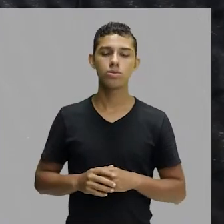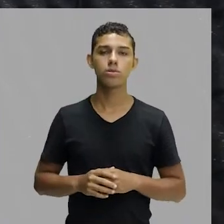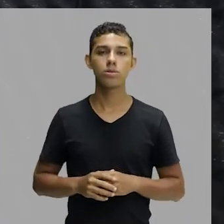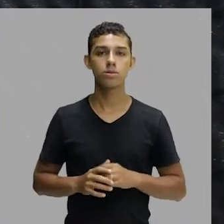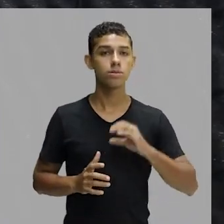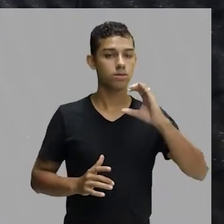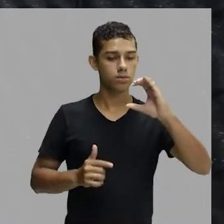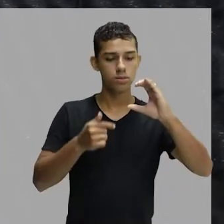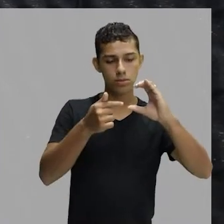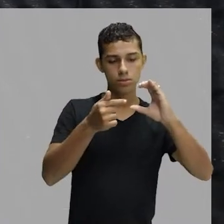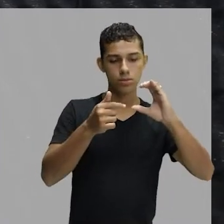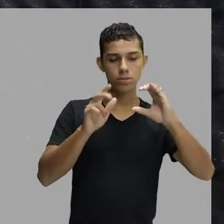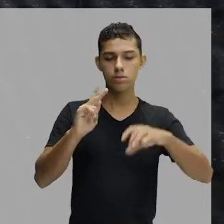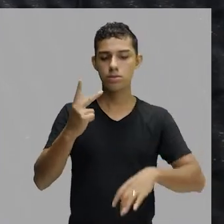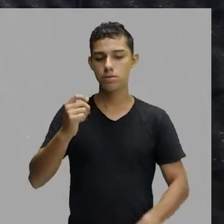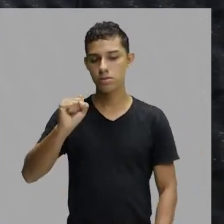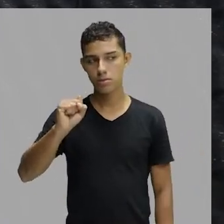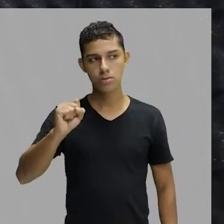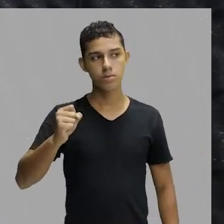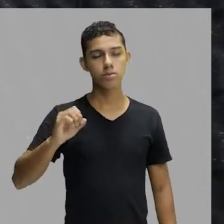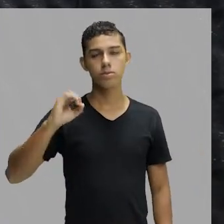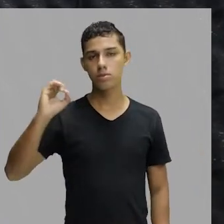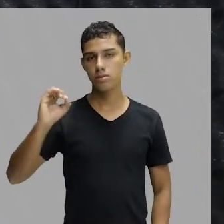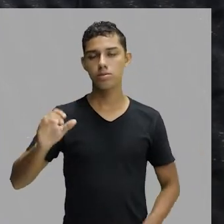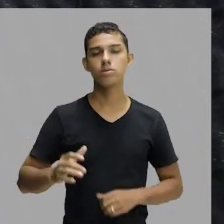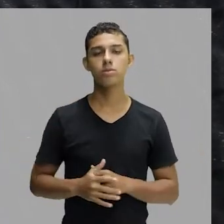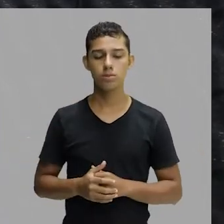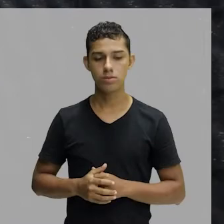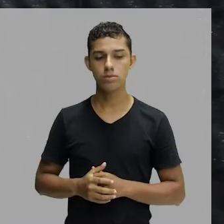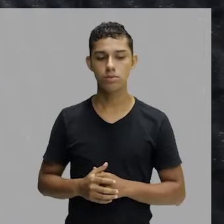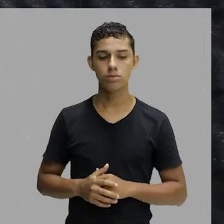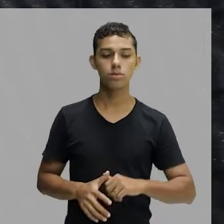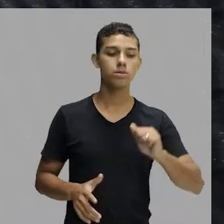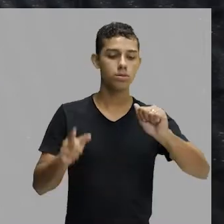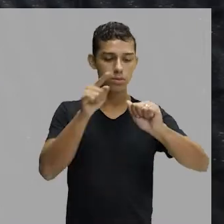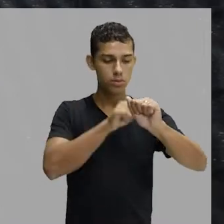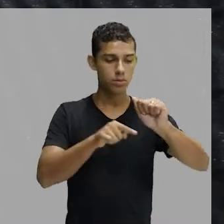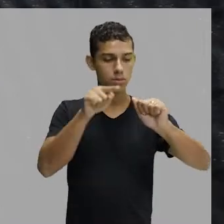C7H8O. Então, essa é a fórmula molecular do ortocresol.